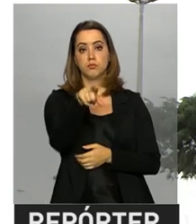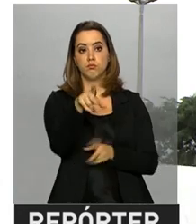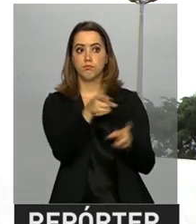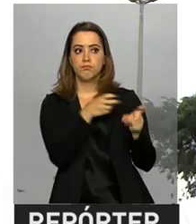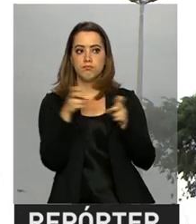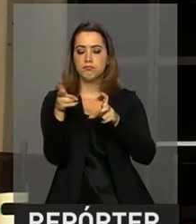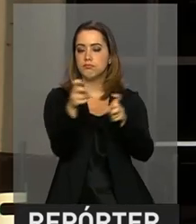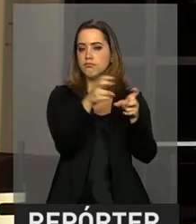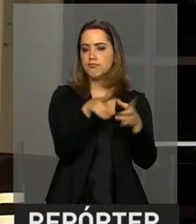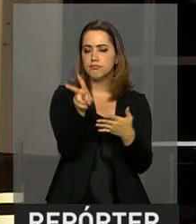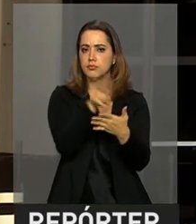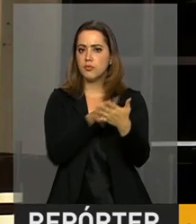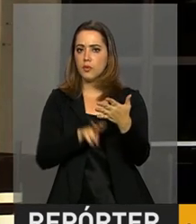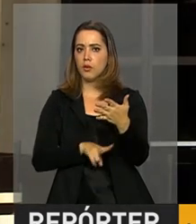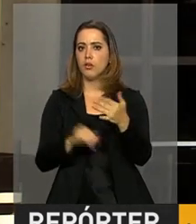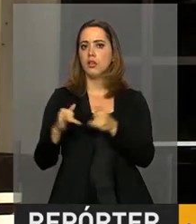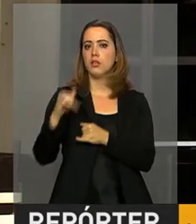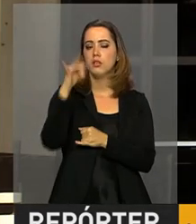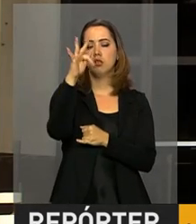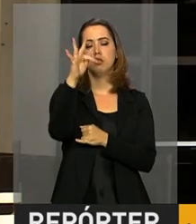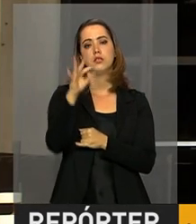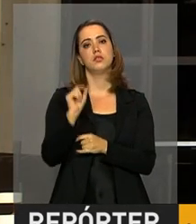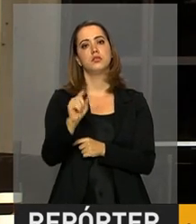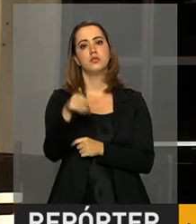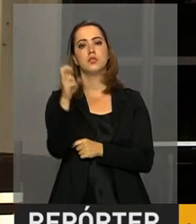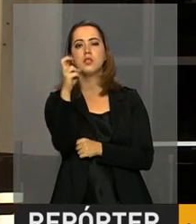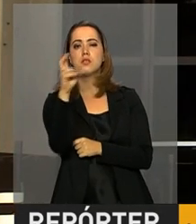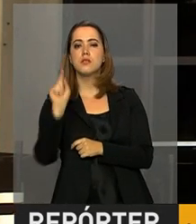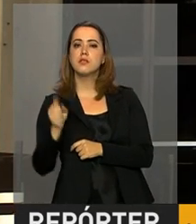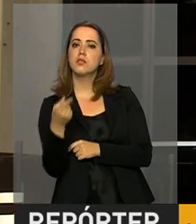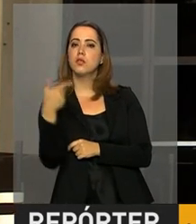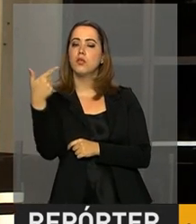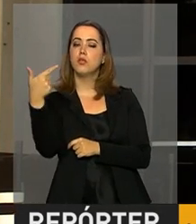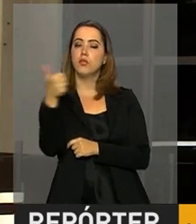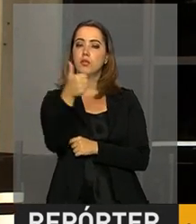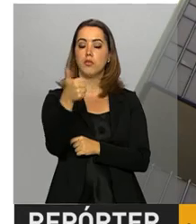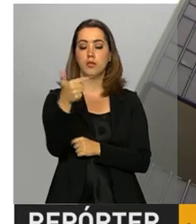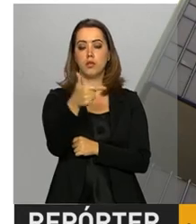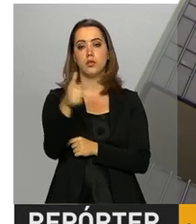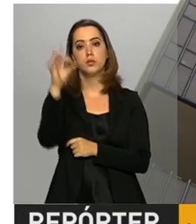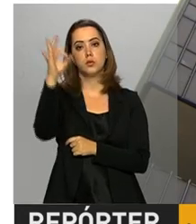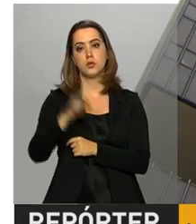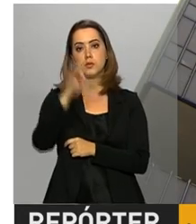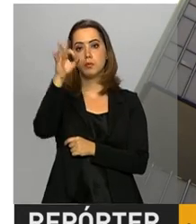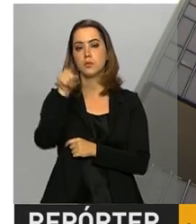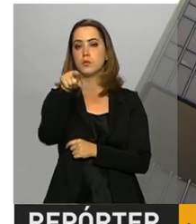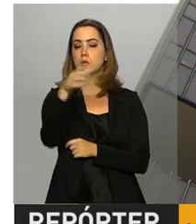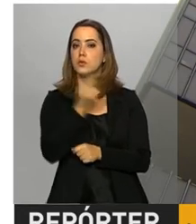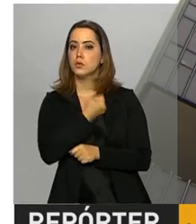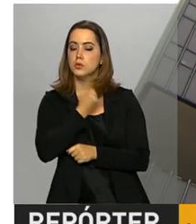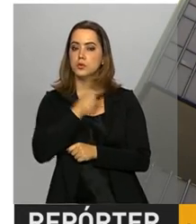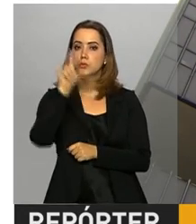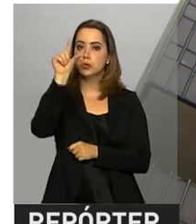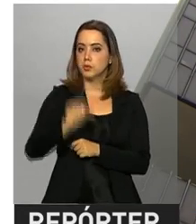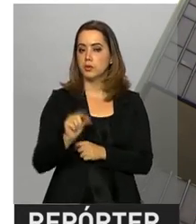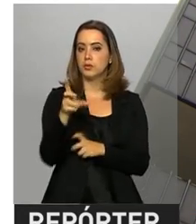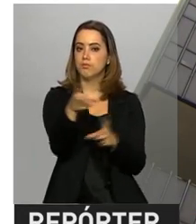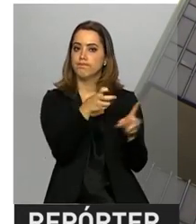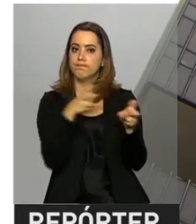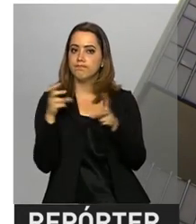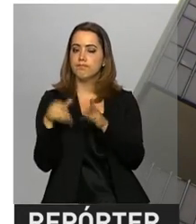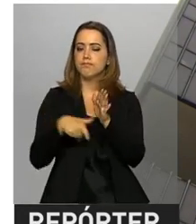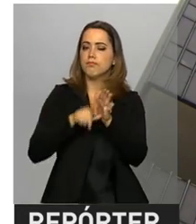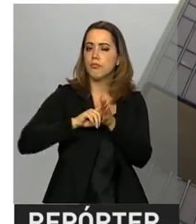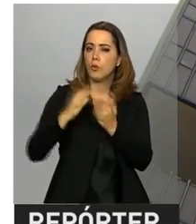dos analistas, a inflação no ano que vem deve ficar em 5,12%. O índice é menor que a expectativa